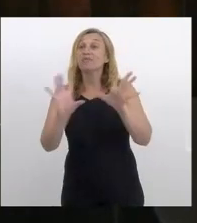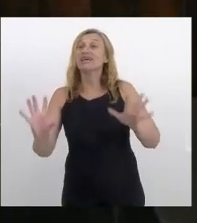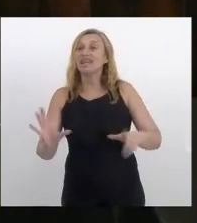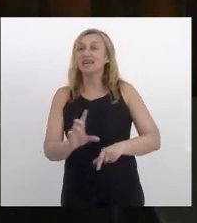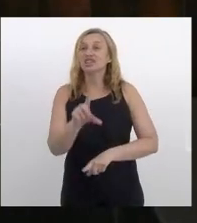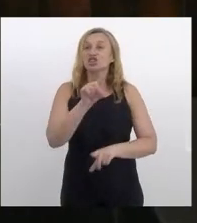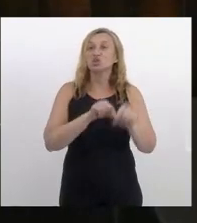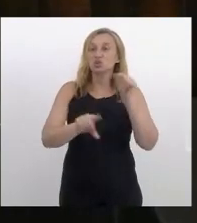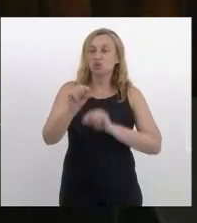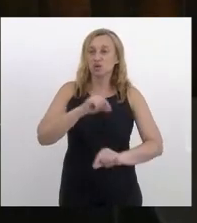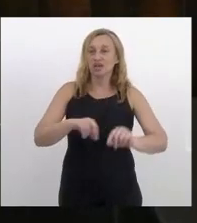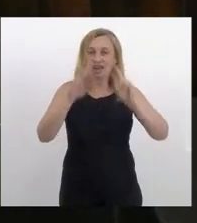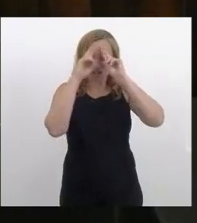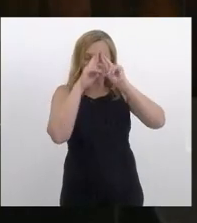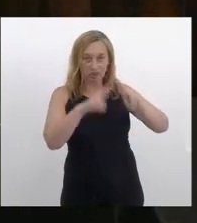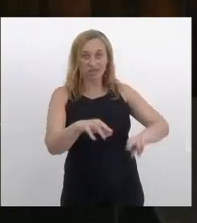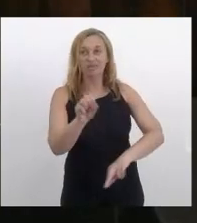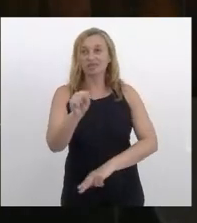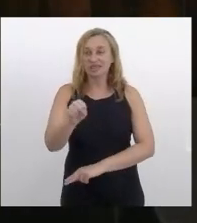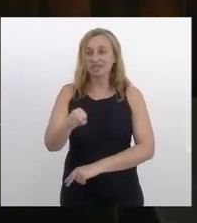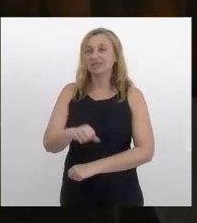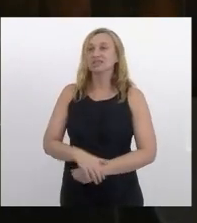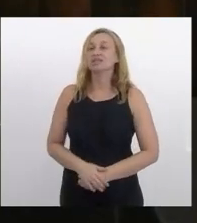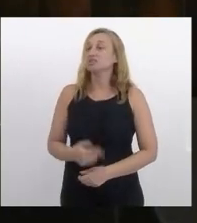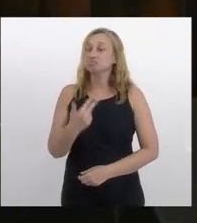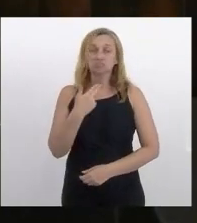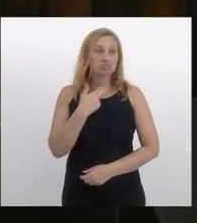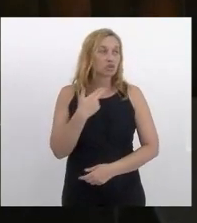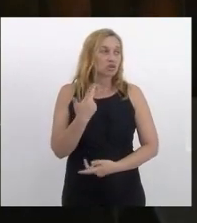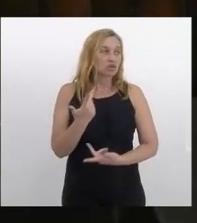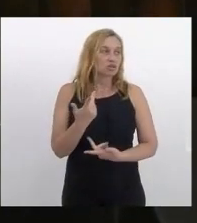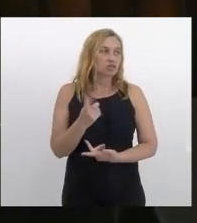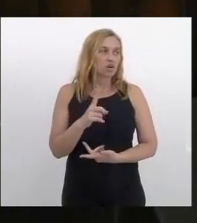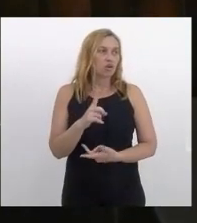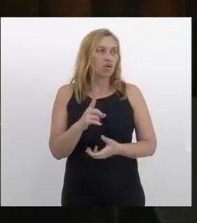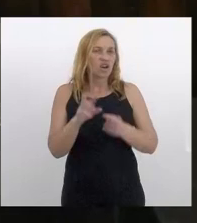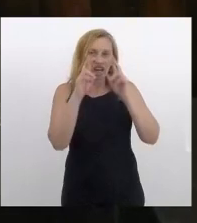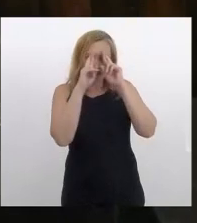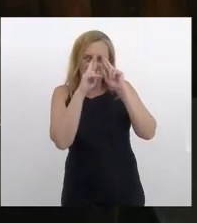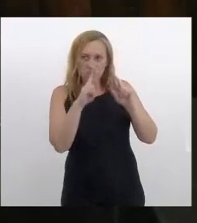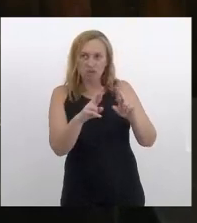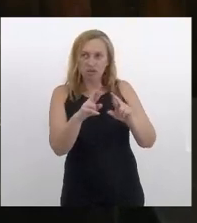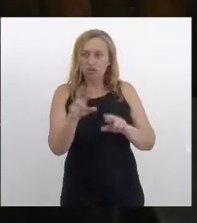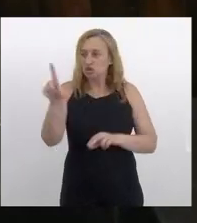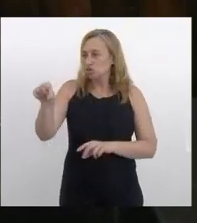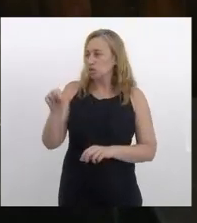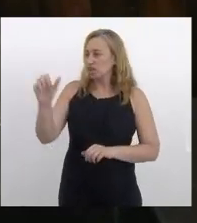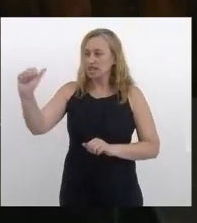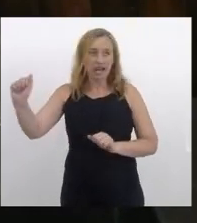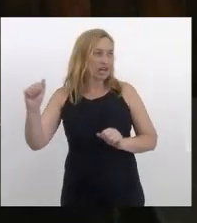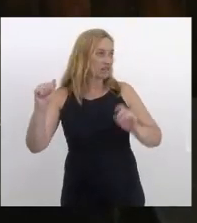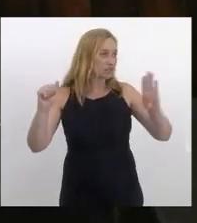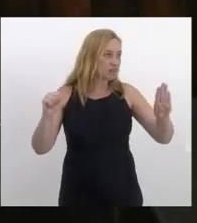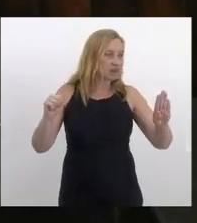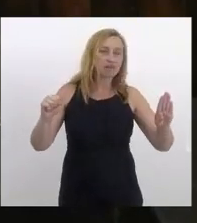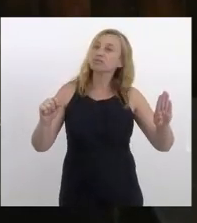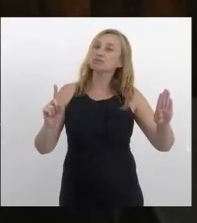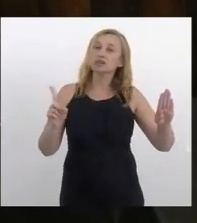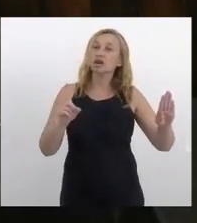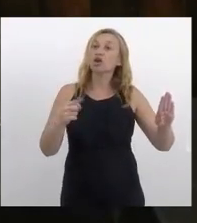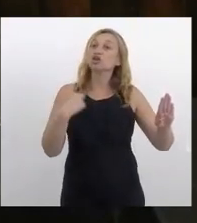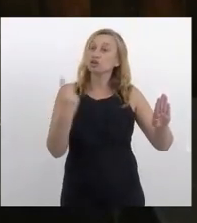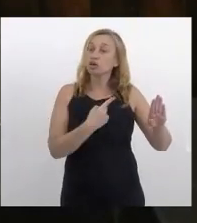livre-arbítrio tem que ser respeitado. Nós não temos que respeitar a escolha de A ou B. Nós temos